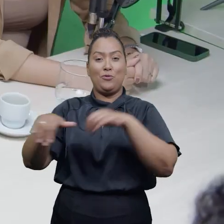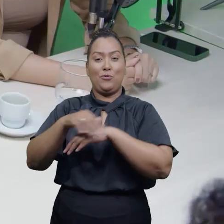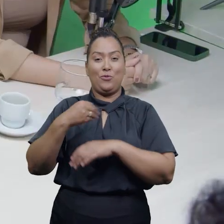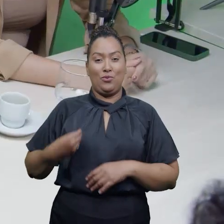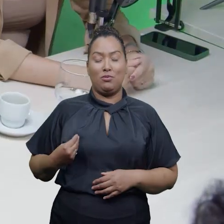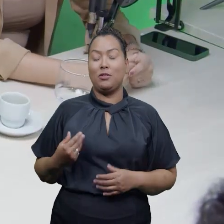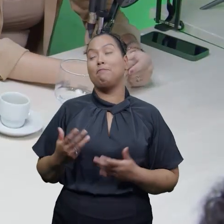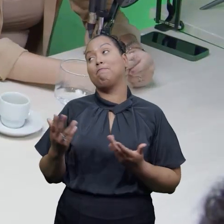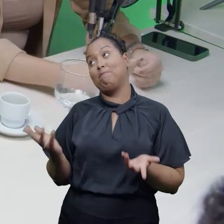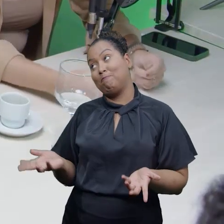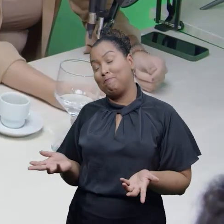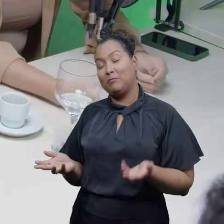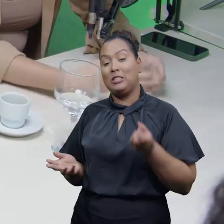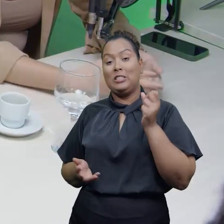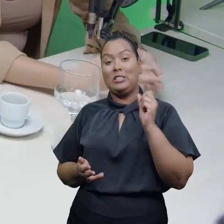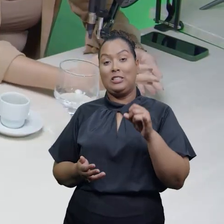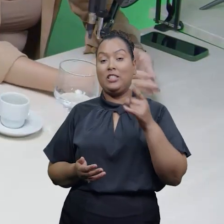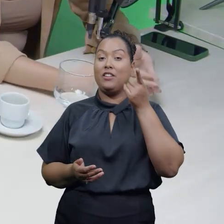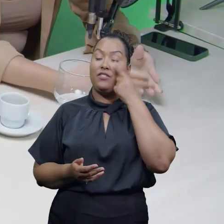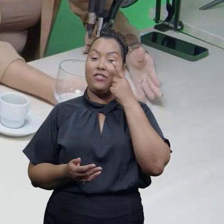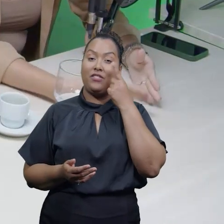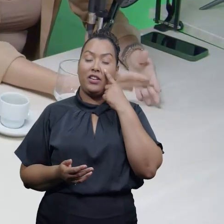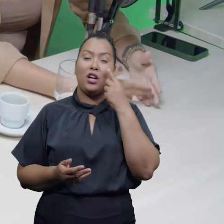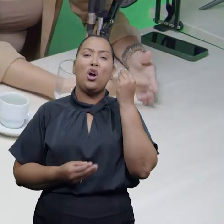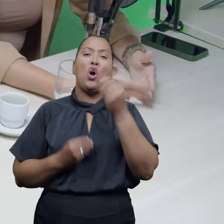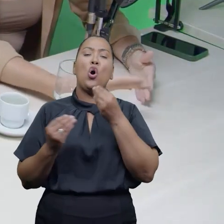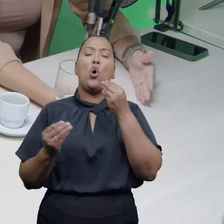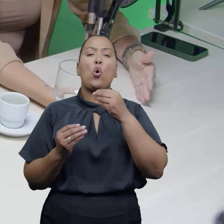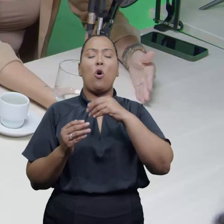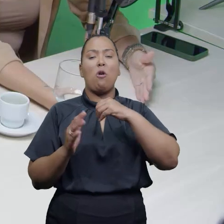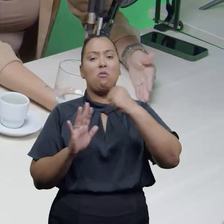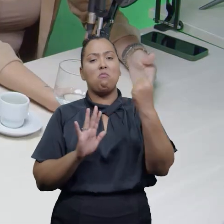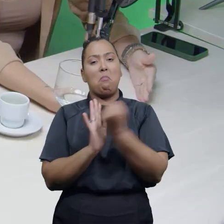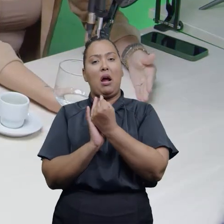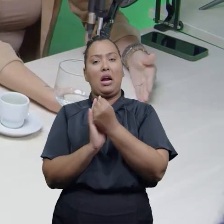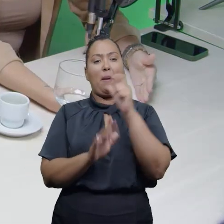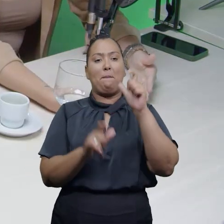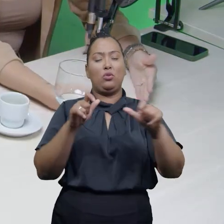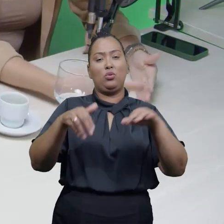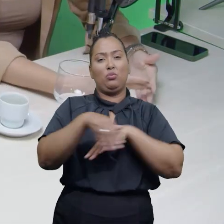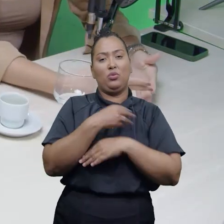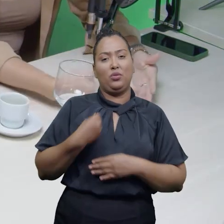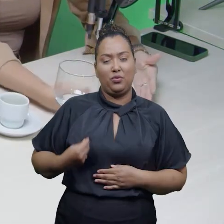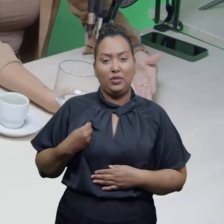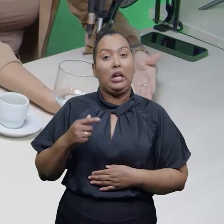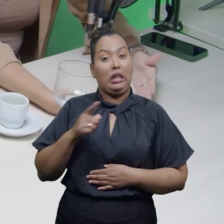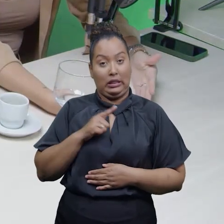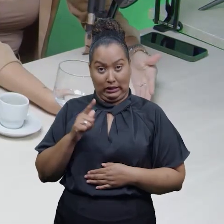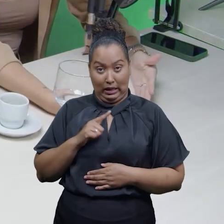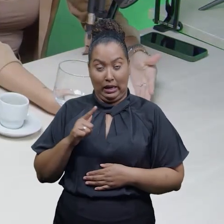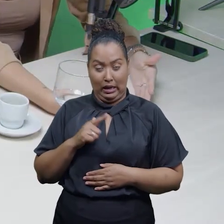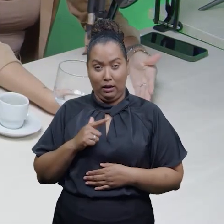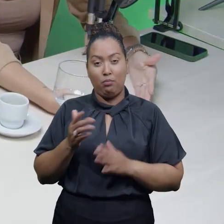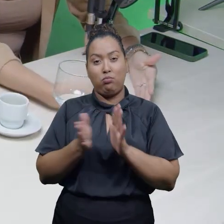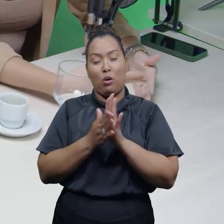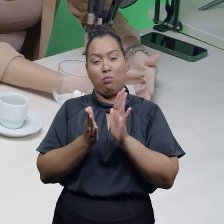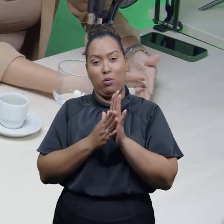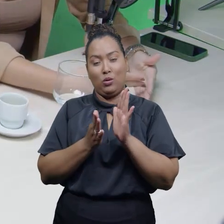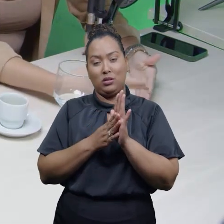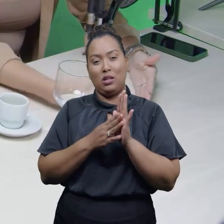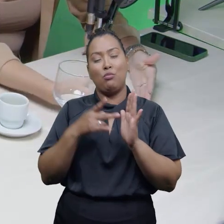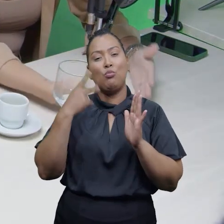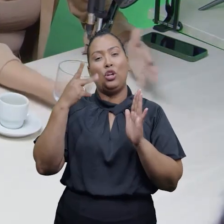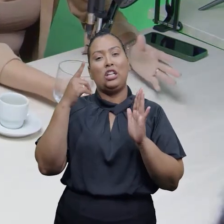até porque se a gente for abordar, por exemplo, os critérios para definir população em situação de rua pelo teor da política nacional,